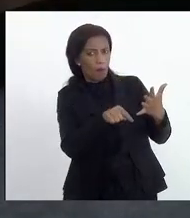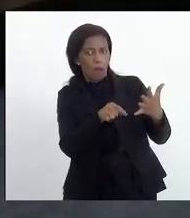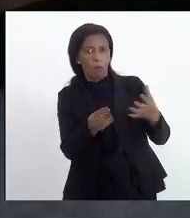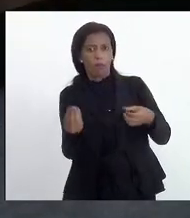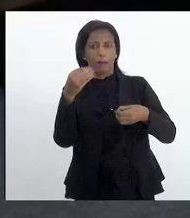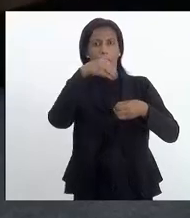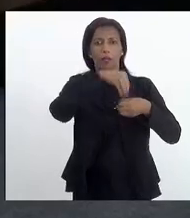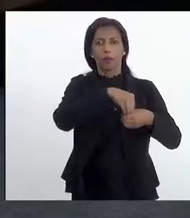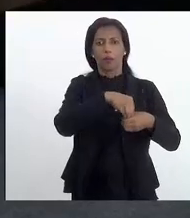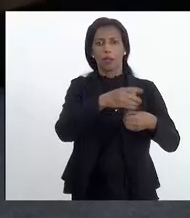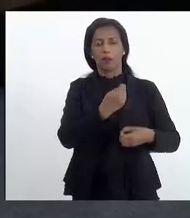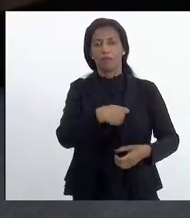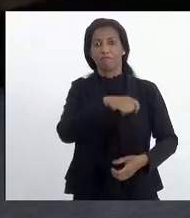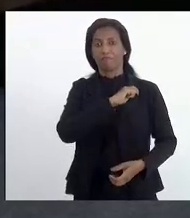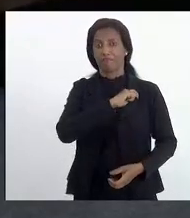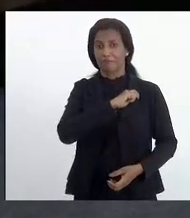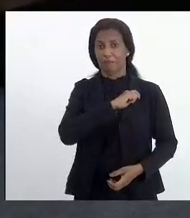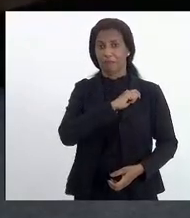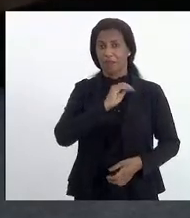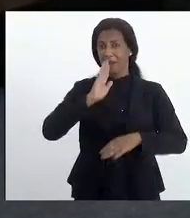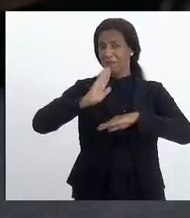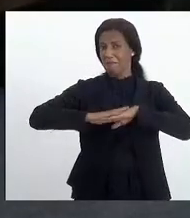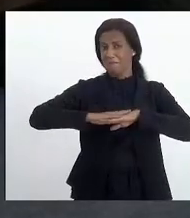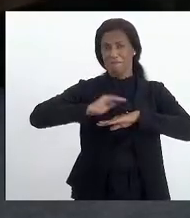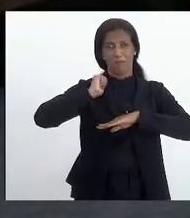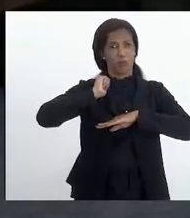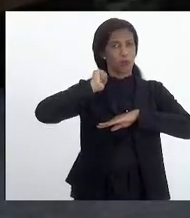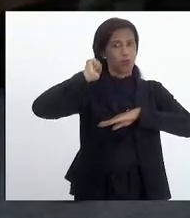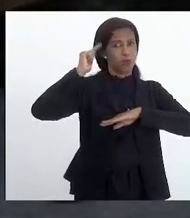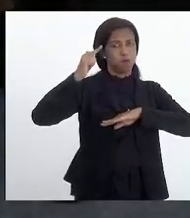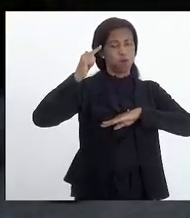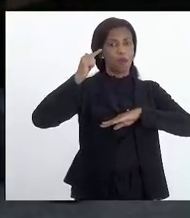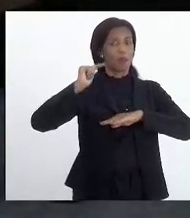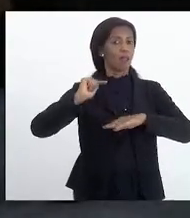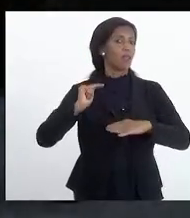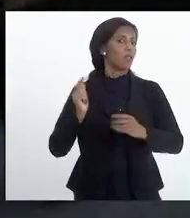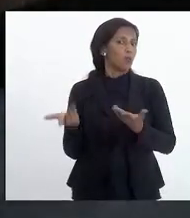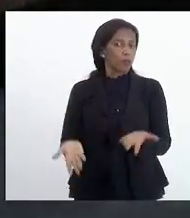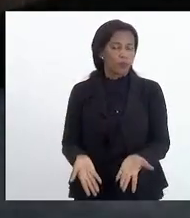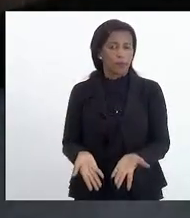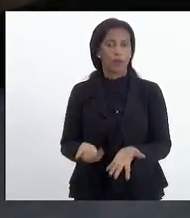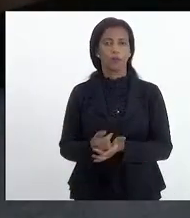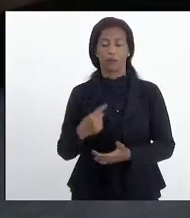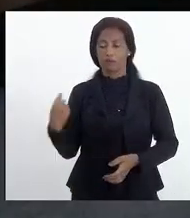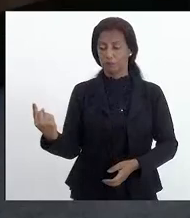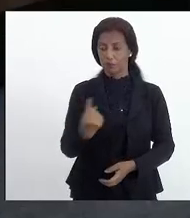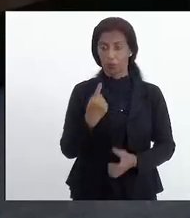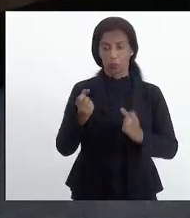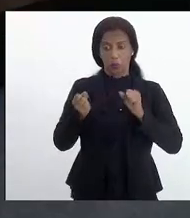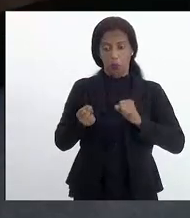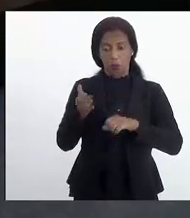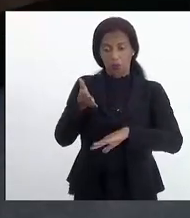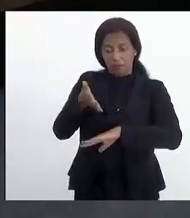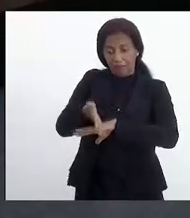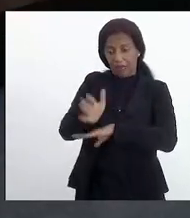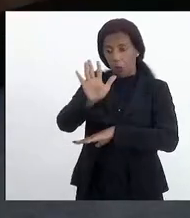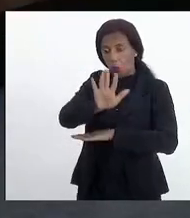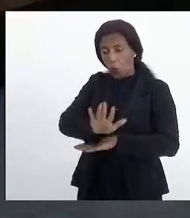recuperação fiscal. Elas são muito mais que isso. E com isso, a gente pode entrar num